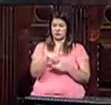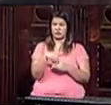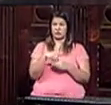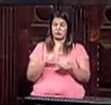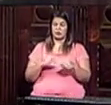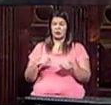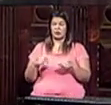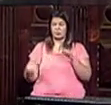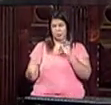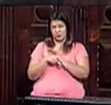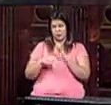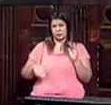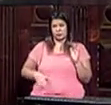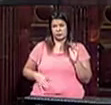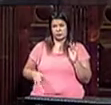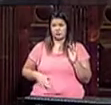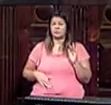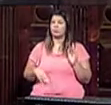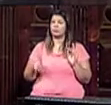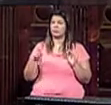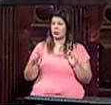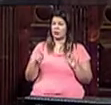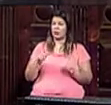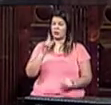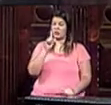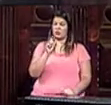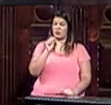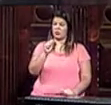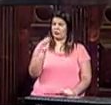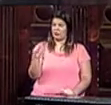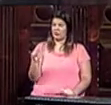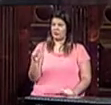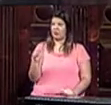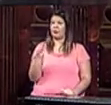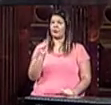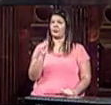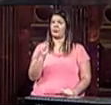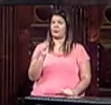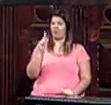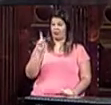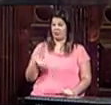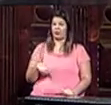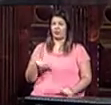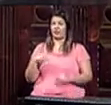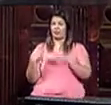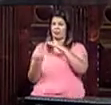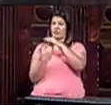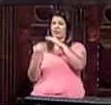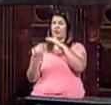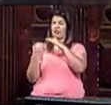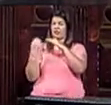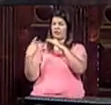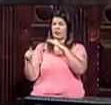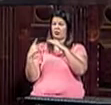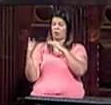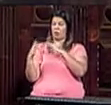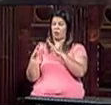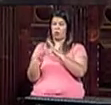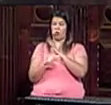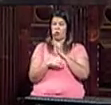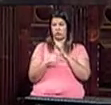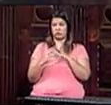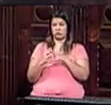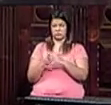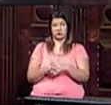do tráfico de drogas, já há um gerente para a questão do roubo de carga.